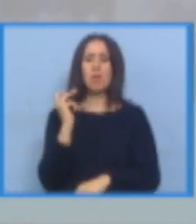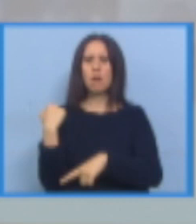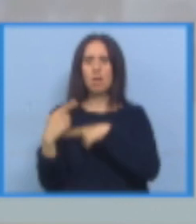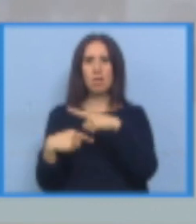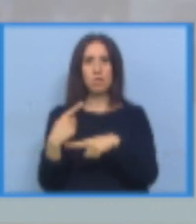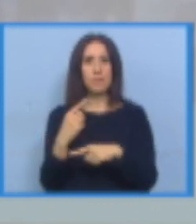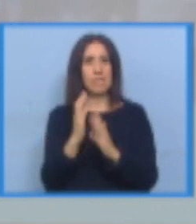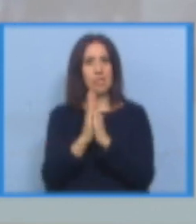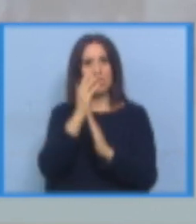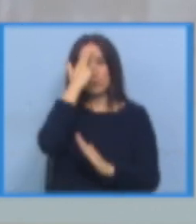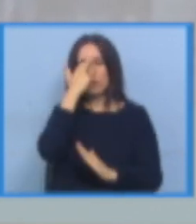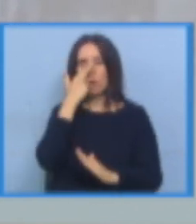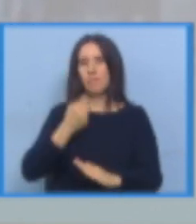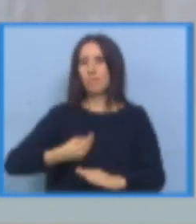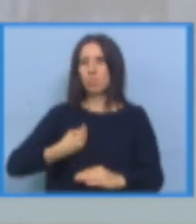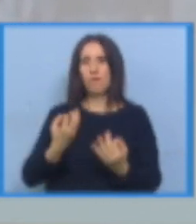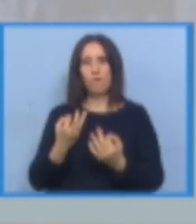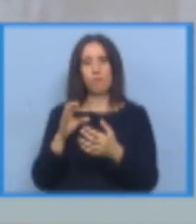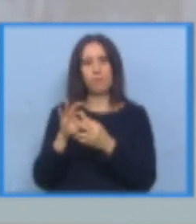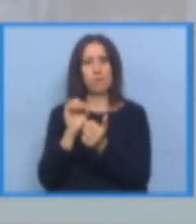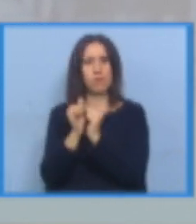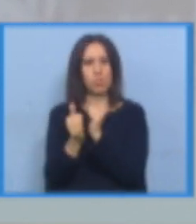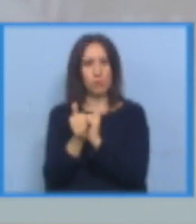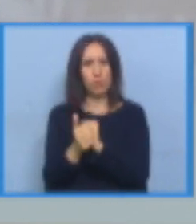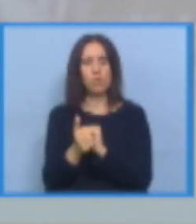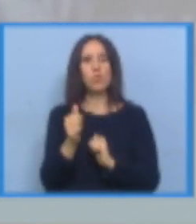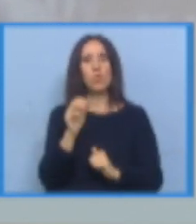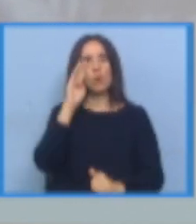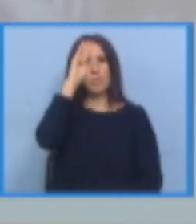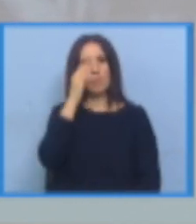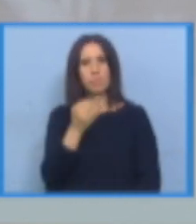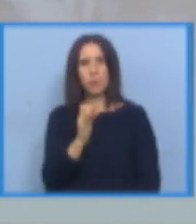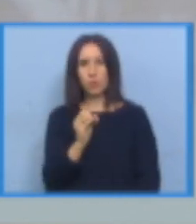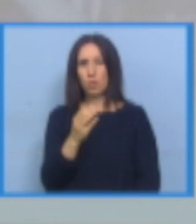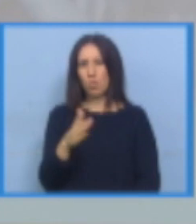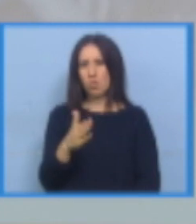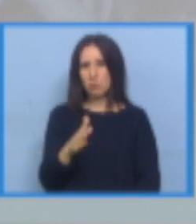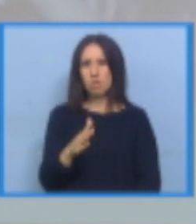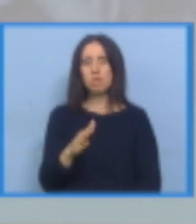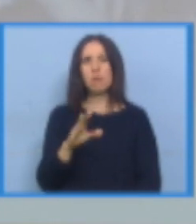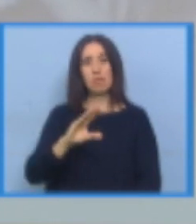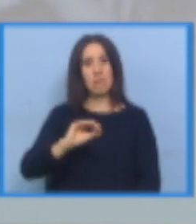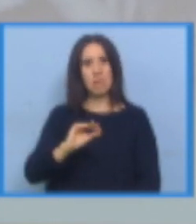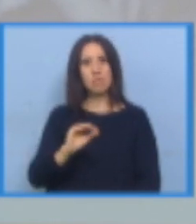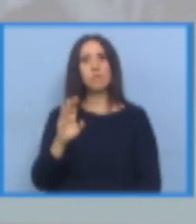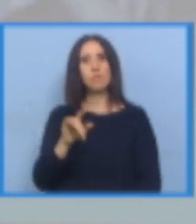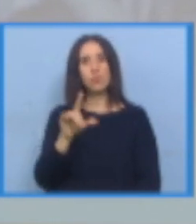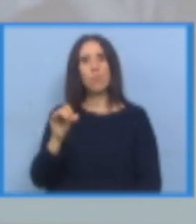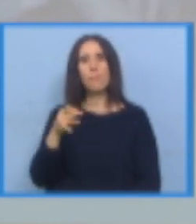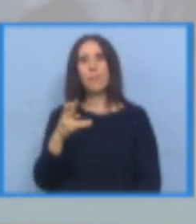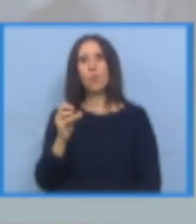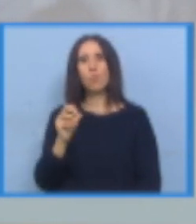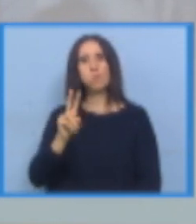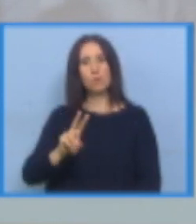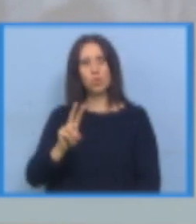anos da história da Igreja houve uma preocupação realmente pelo desporto. O Papa Pio XI, Pio X, também o João Paulo II